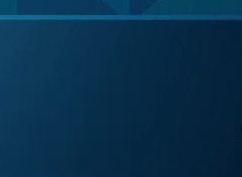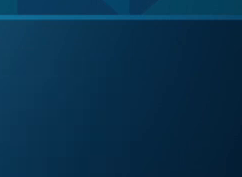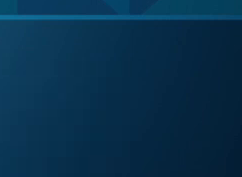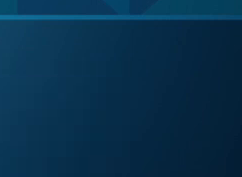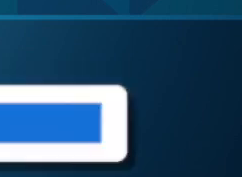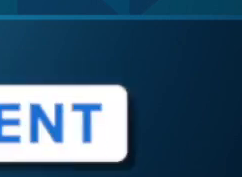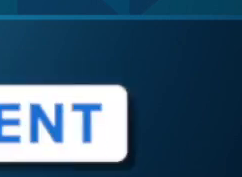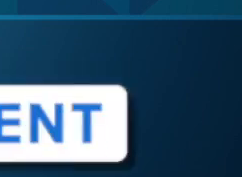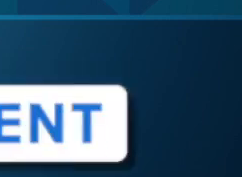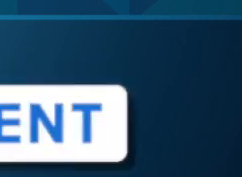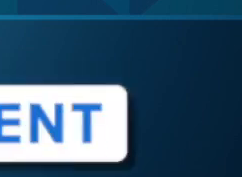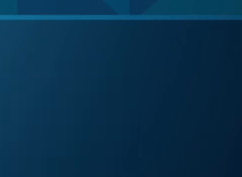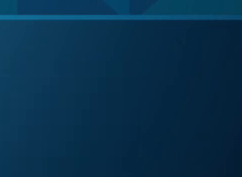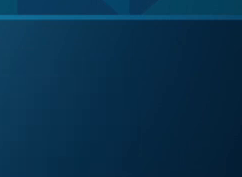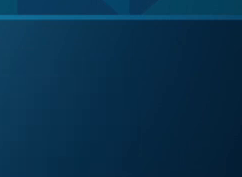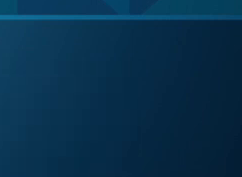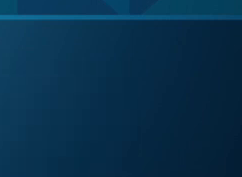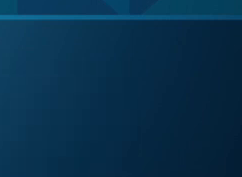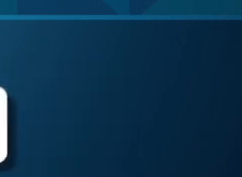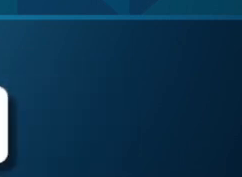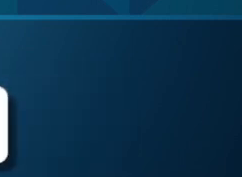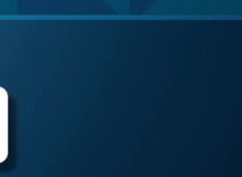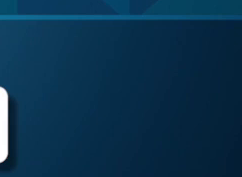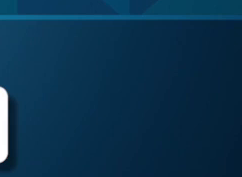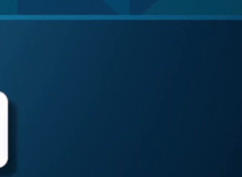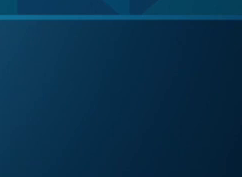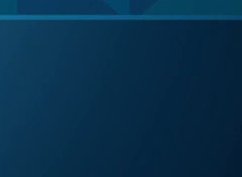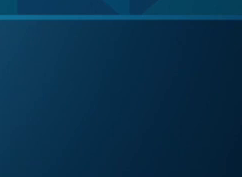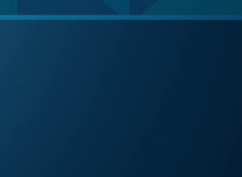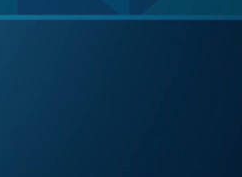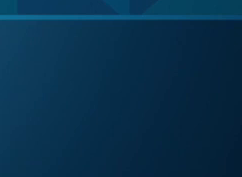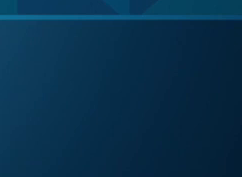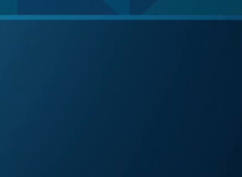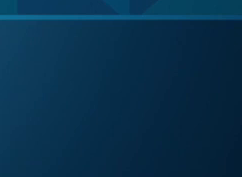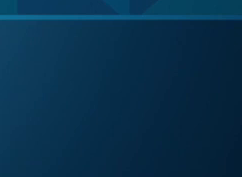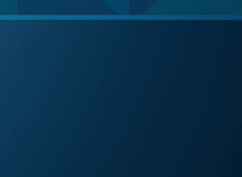notificação. Fo comentário no fahetutang ba media social siraseluk.